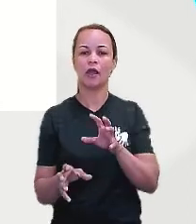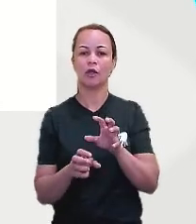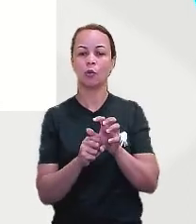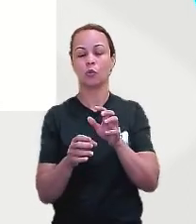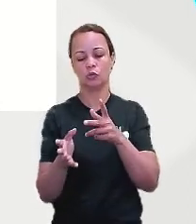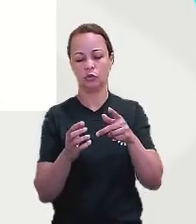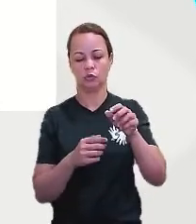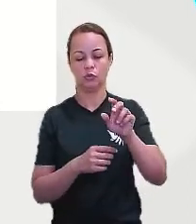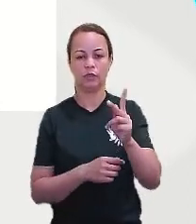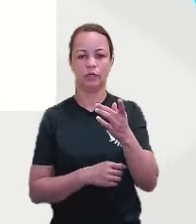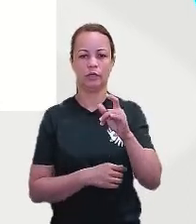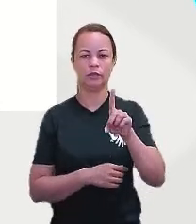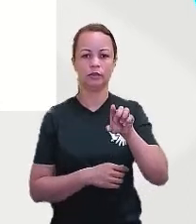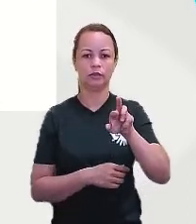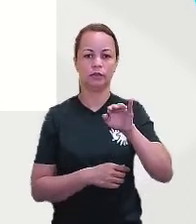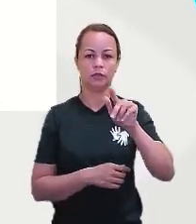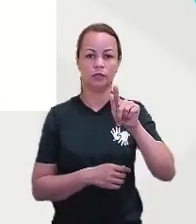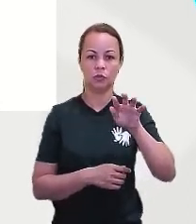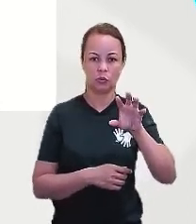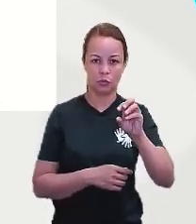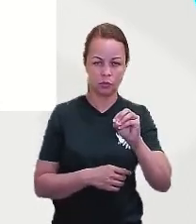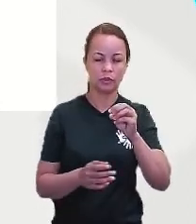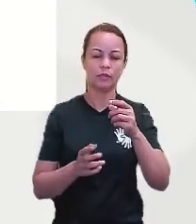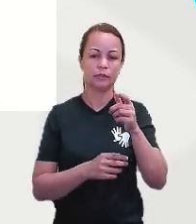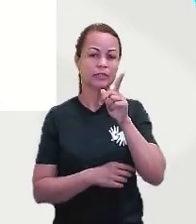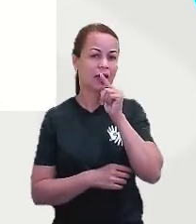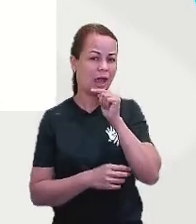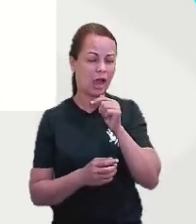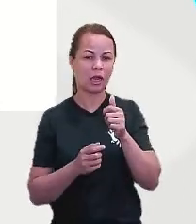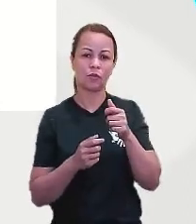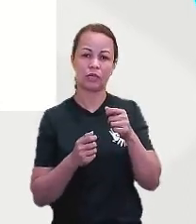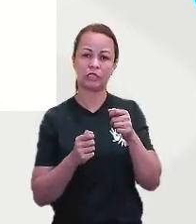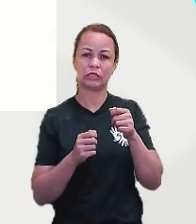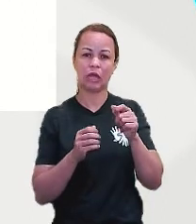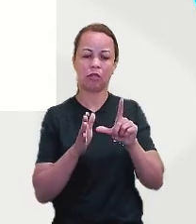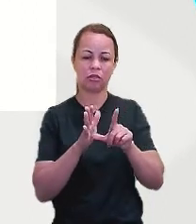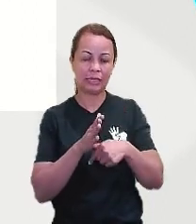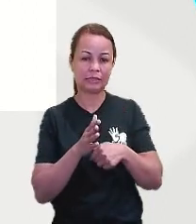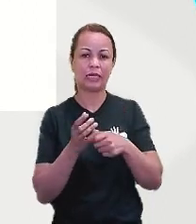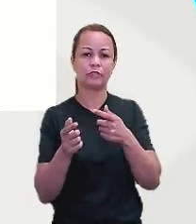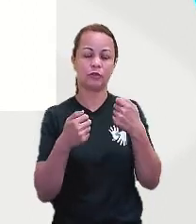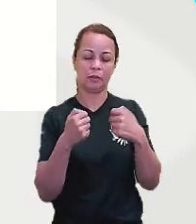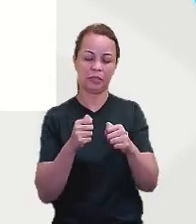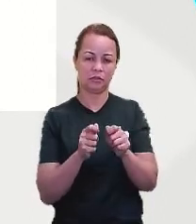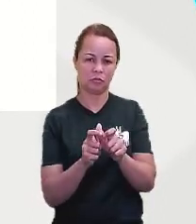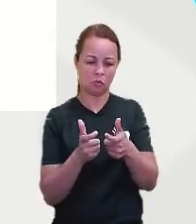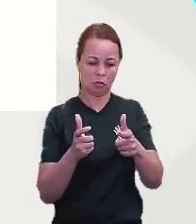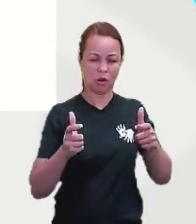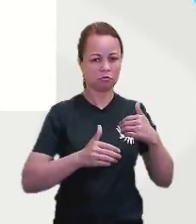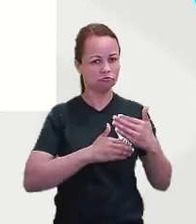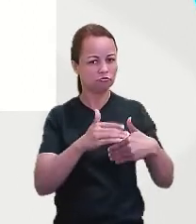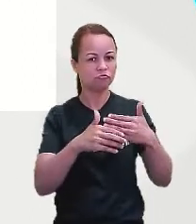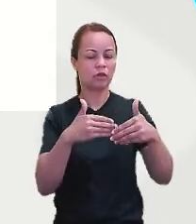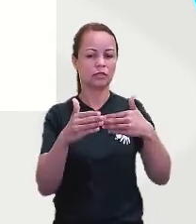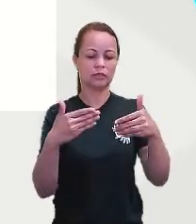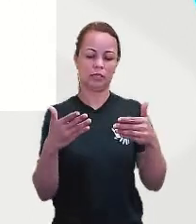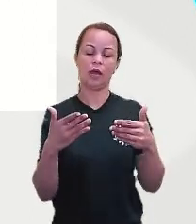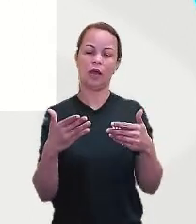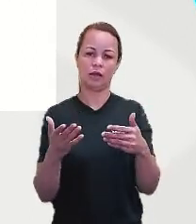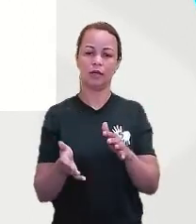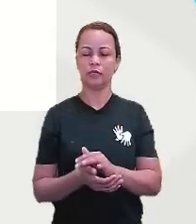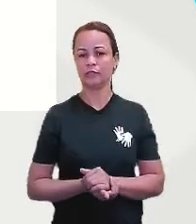o quanto ele está sendo afetado e o quanto a gente precisa ainda avançar, né, para evitar esses prejuízos. Né? Justamente a região do